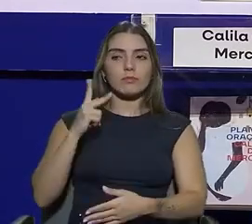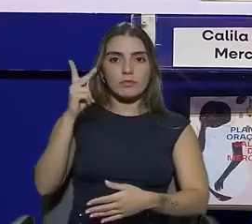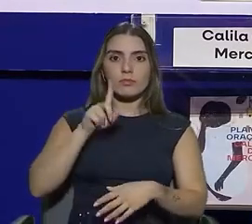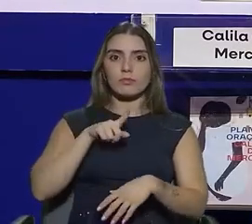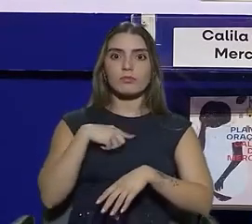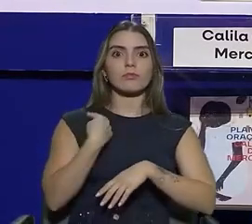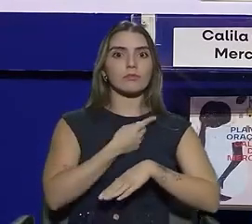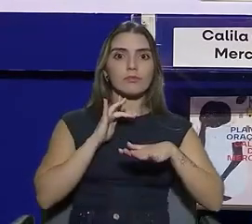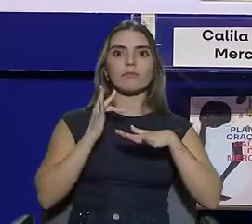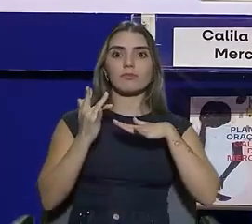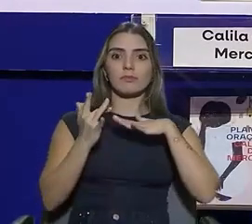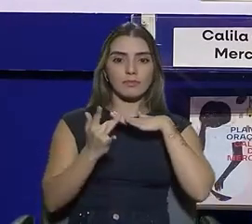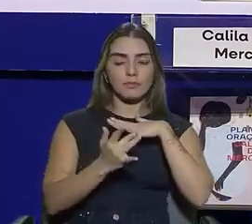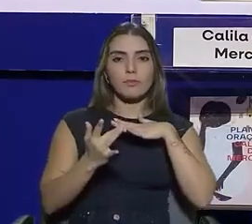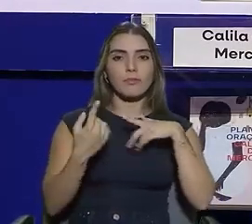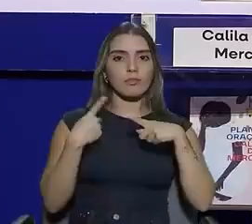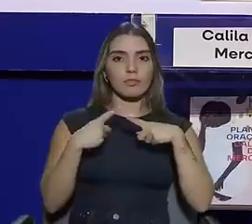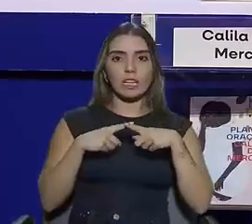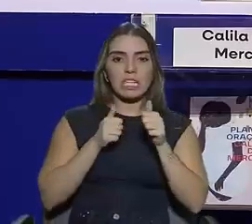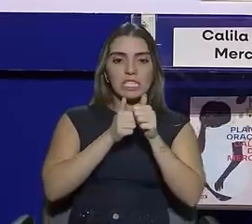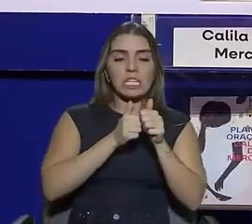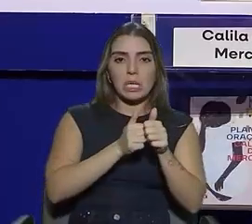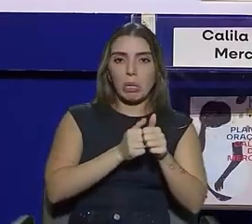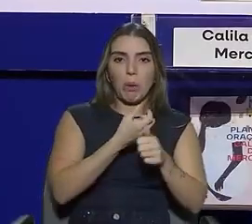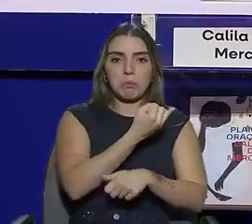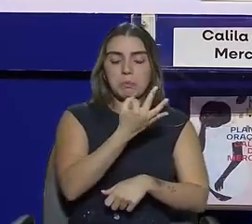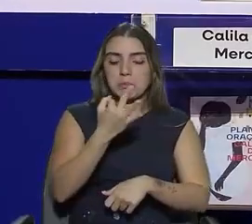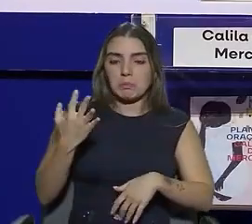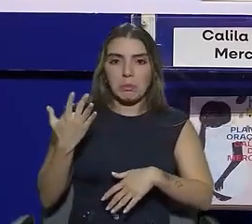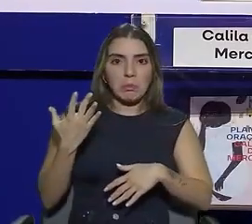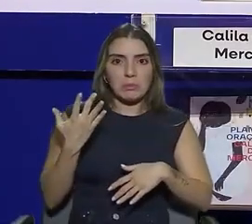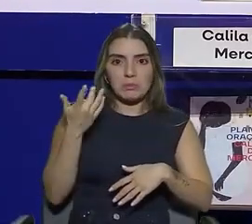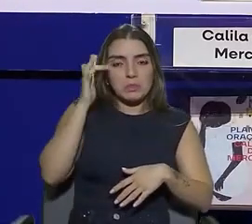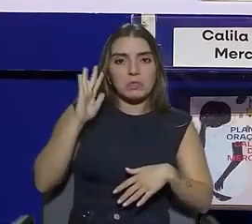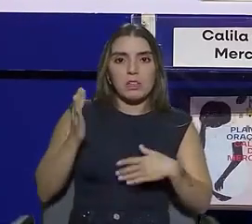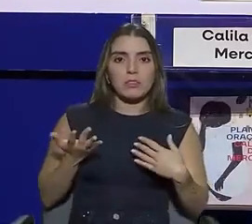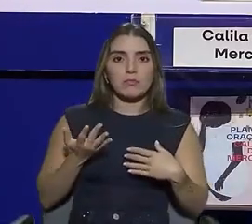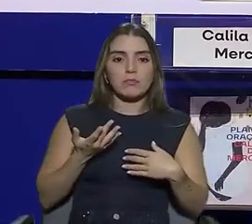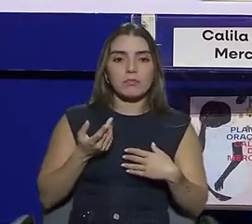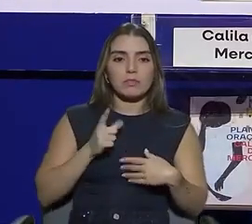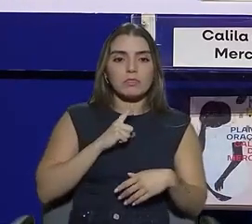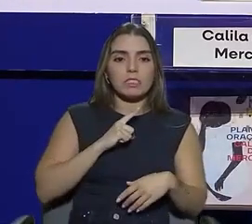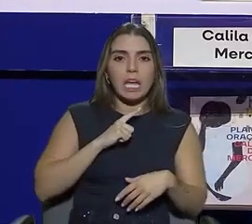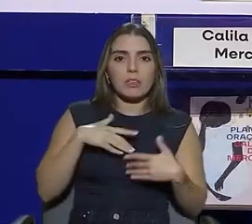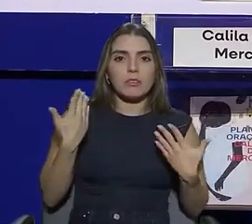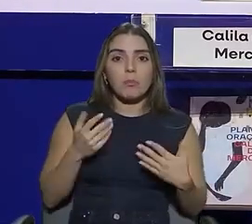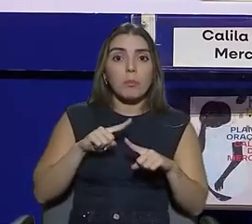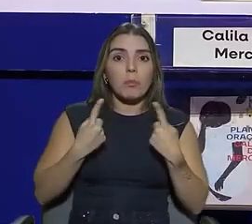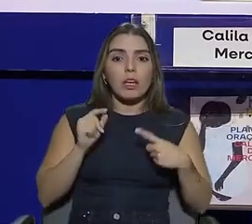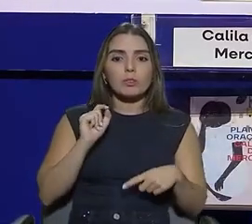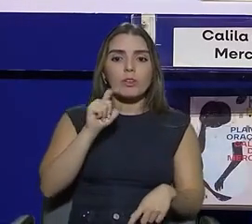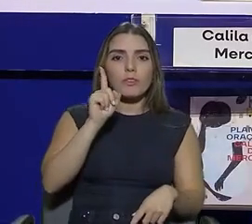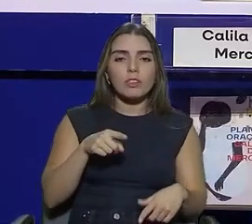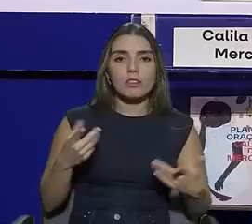gente tem não sei quantos seguidores, eu tenho não sei quantos isso, não sei quanto aquilo. O que é que você é? Porque a gente fala